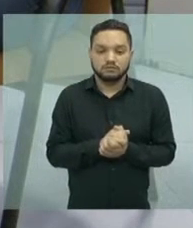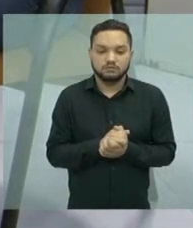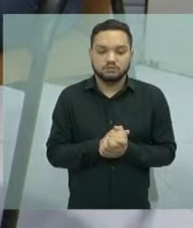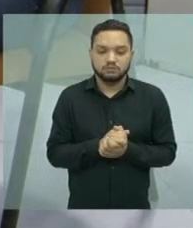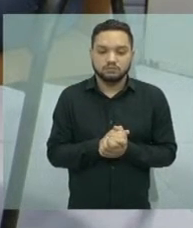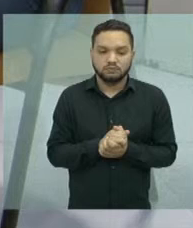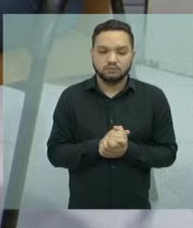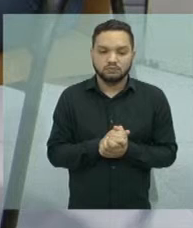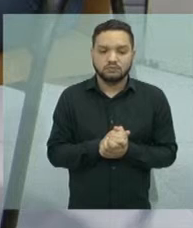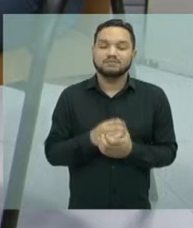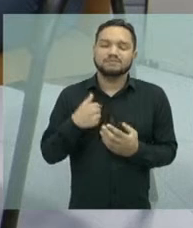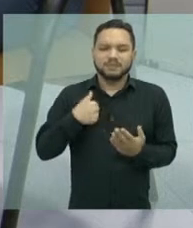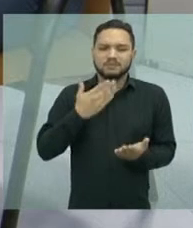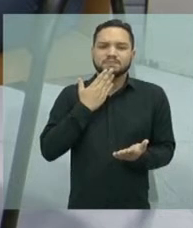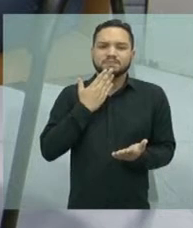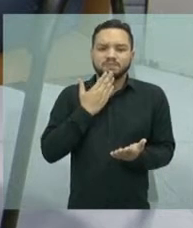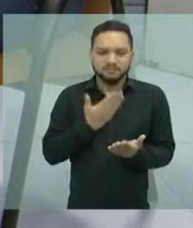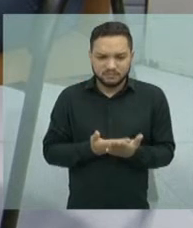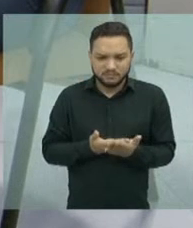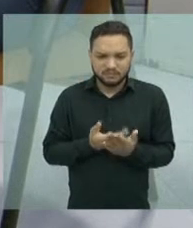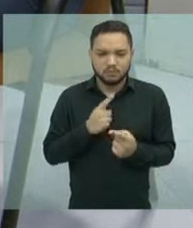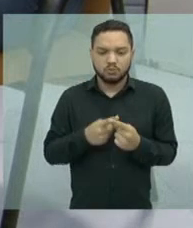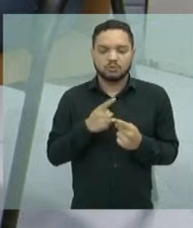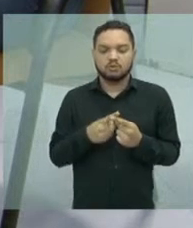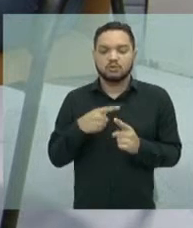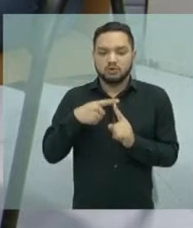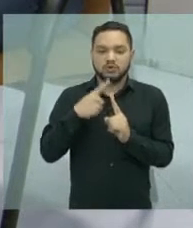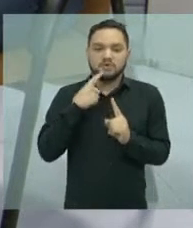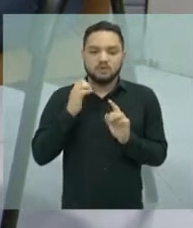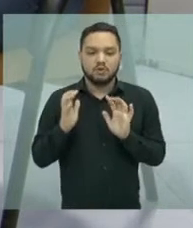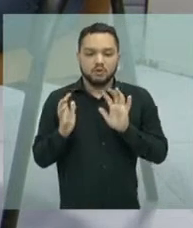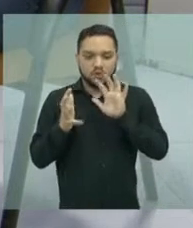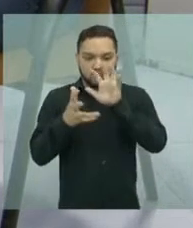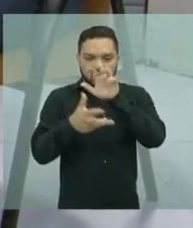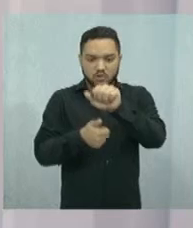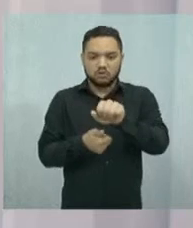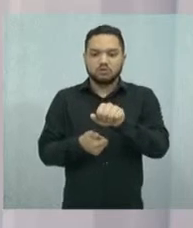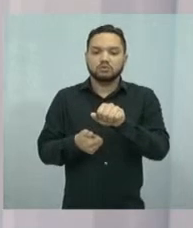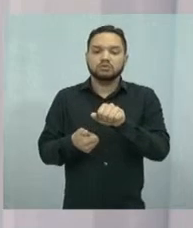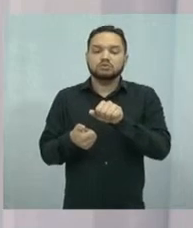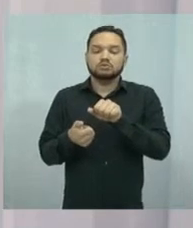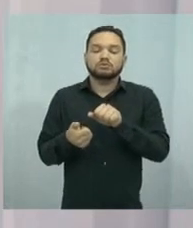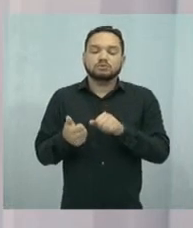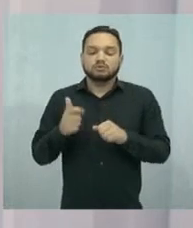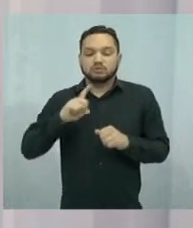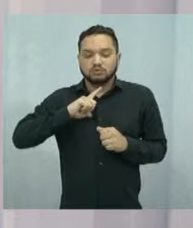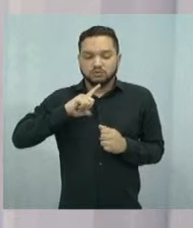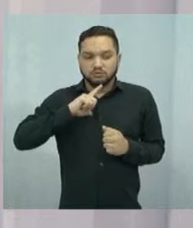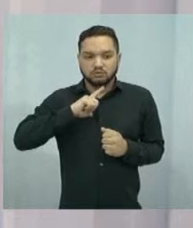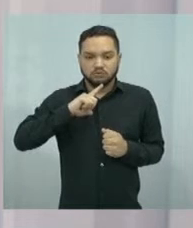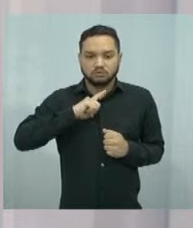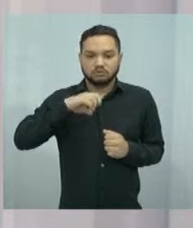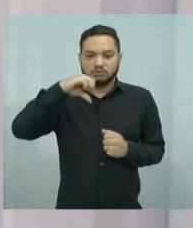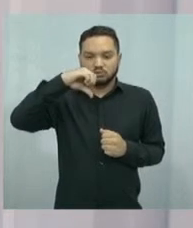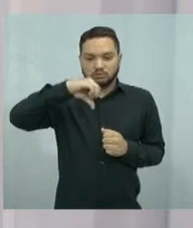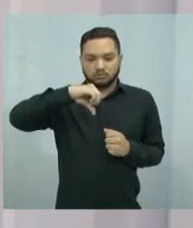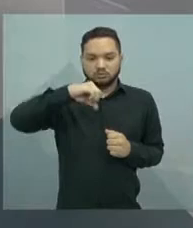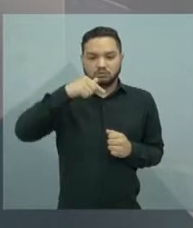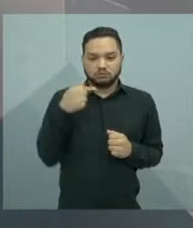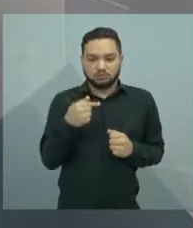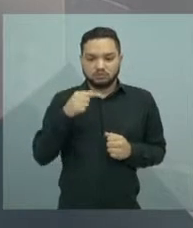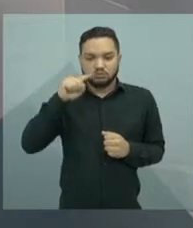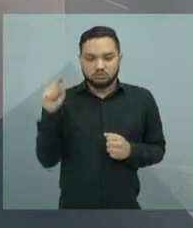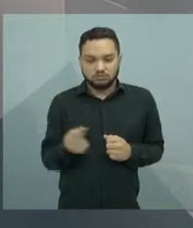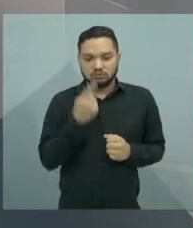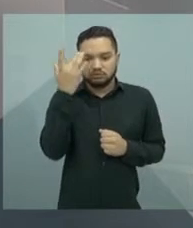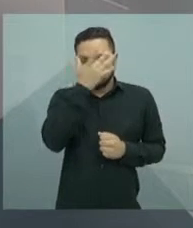é que a Cruz Vermelha no mundo todo, incluindo aí o Crescente Vermelho, tem 97 milhões